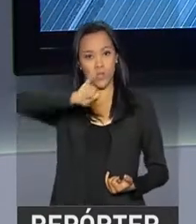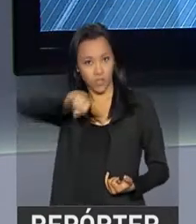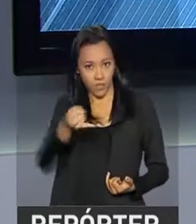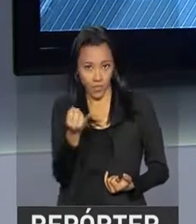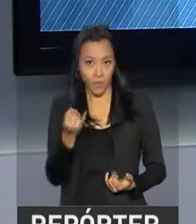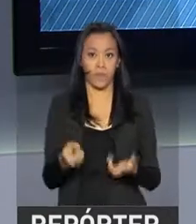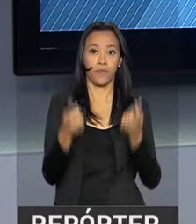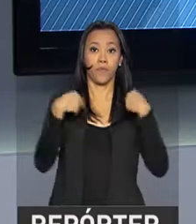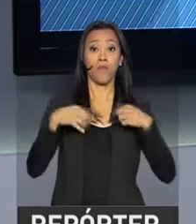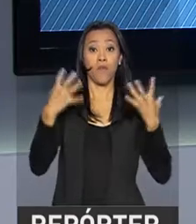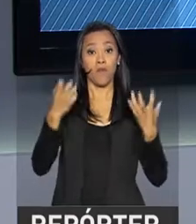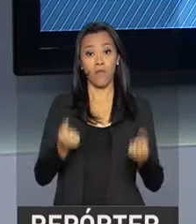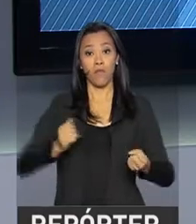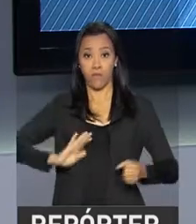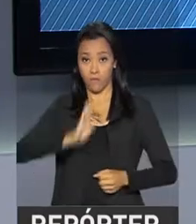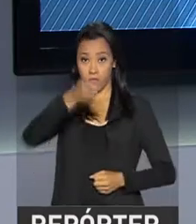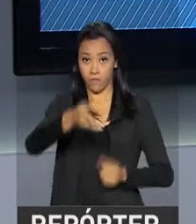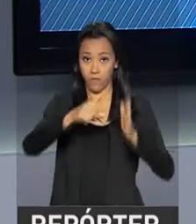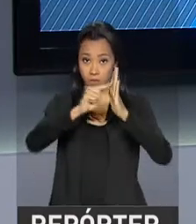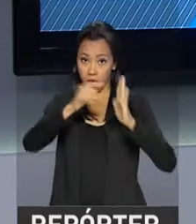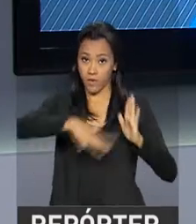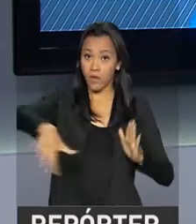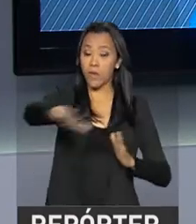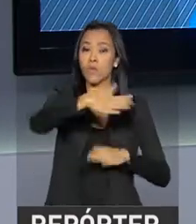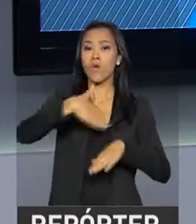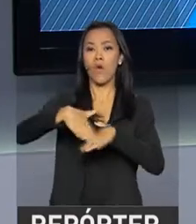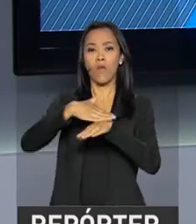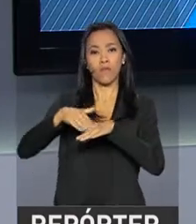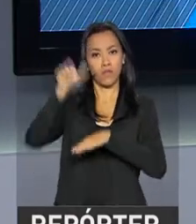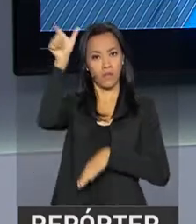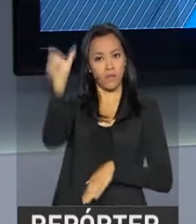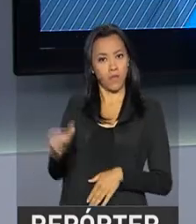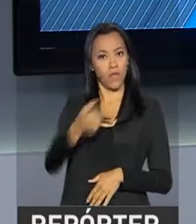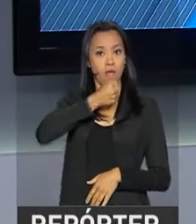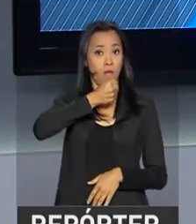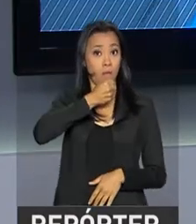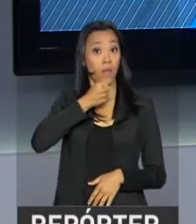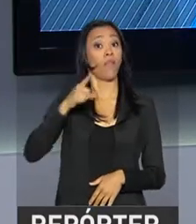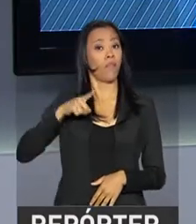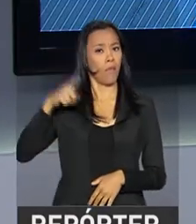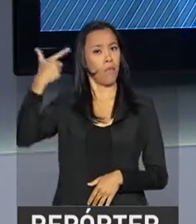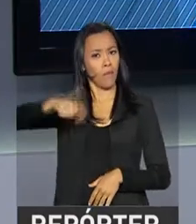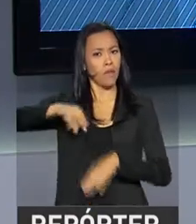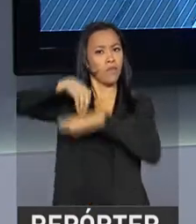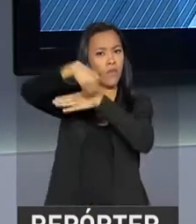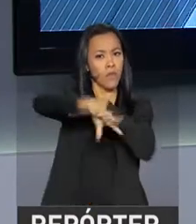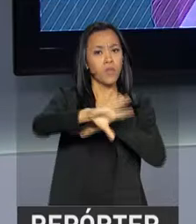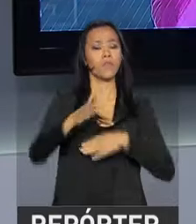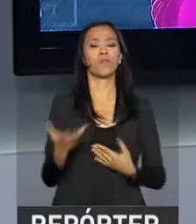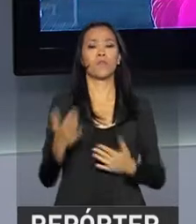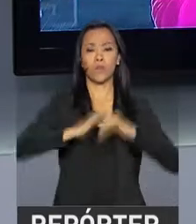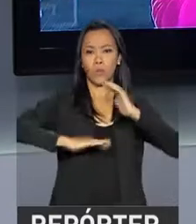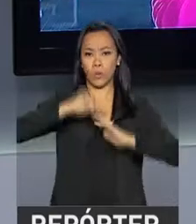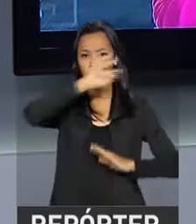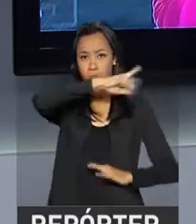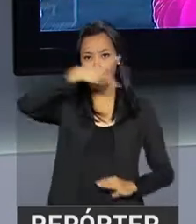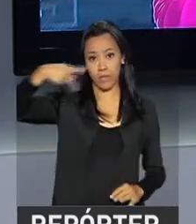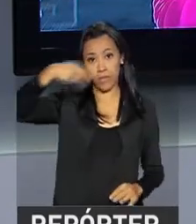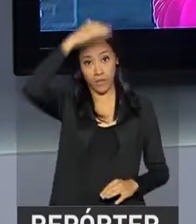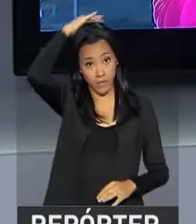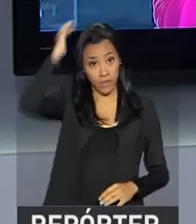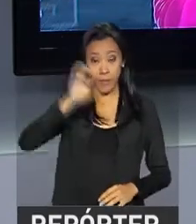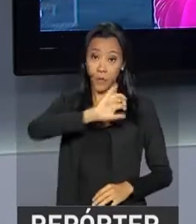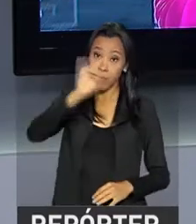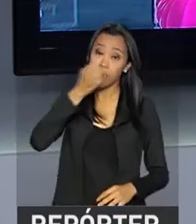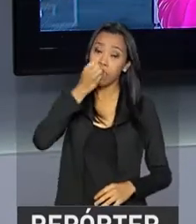e nós vamos até o palácio do planalto conversar com a repórter maria que no pi que traz informações sobre o presidente michel temer o la